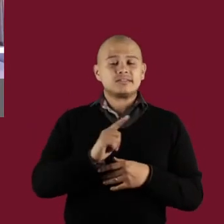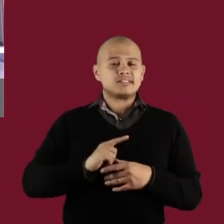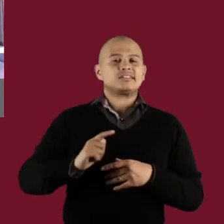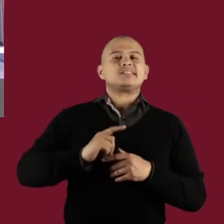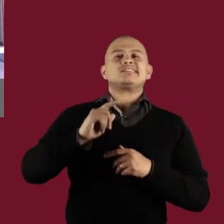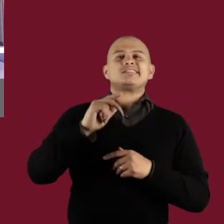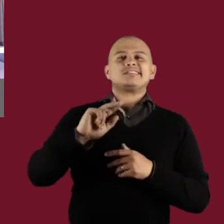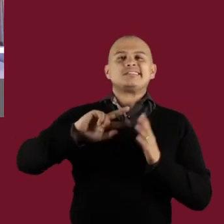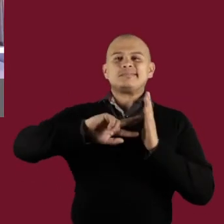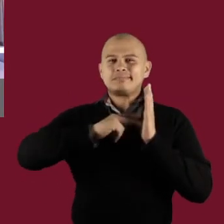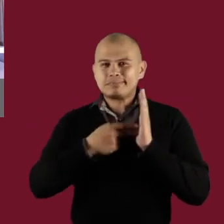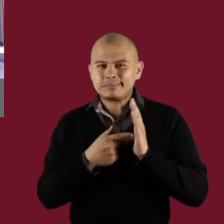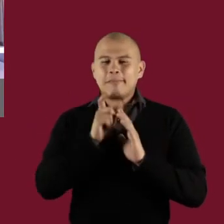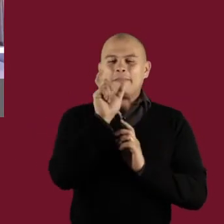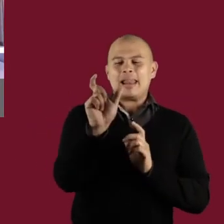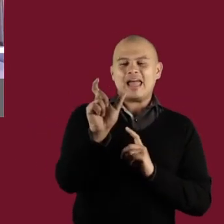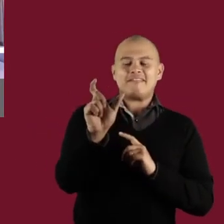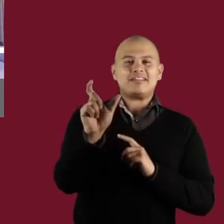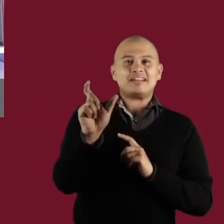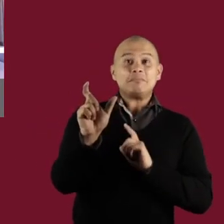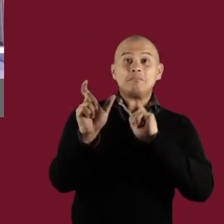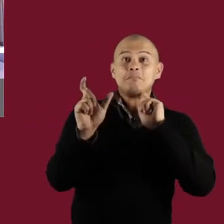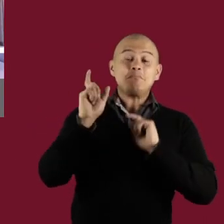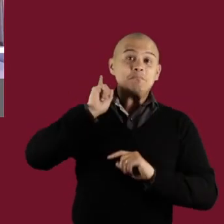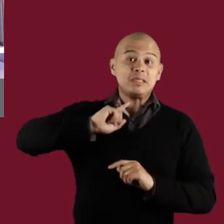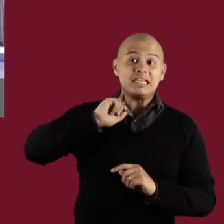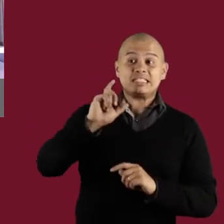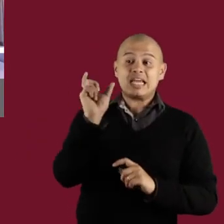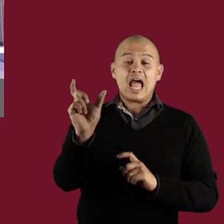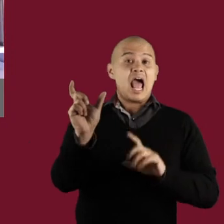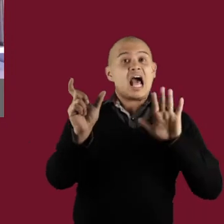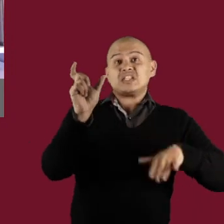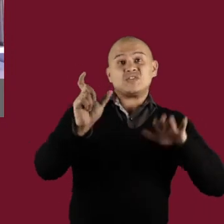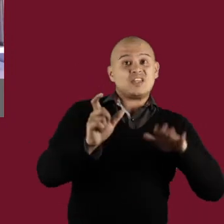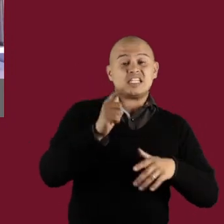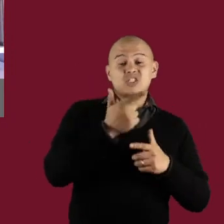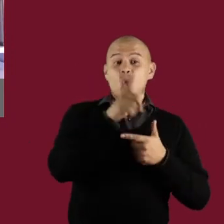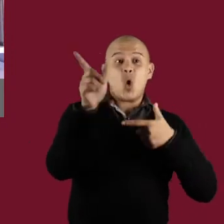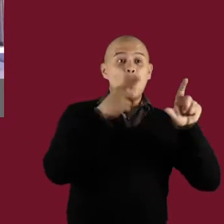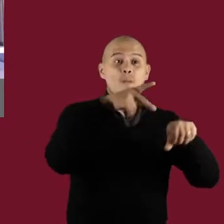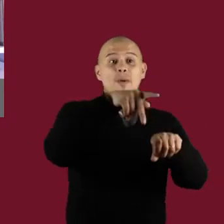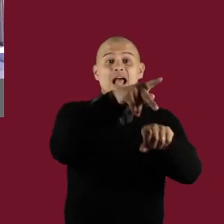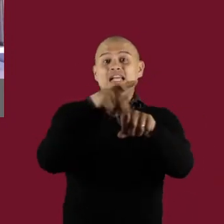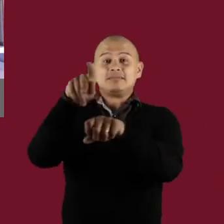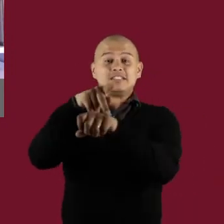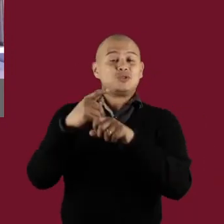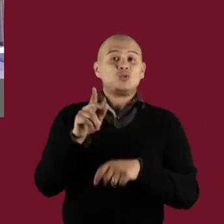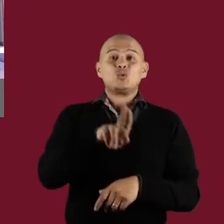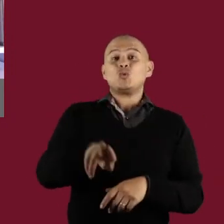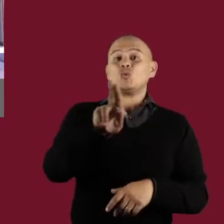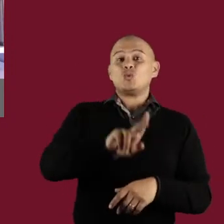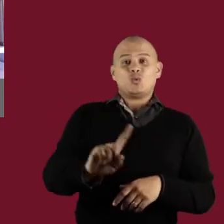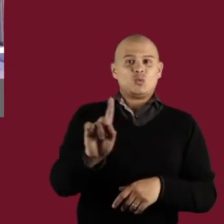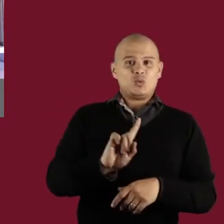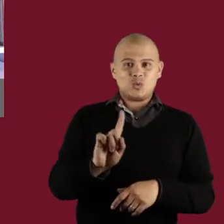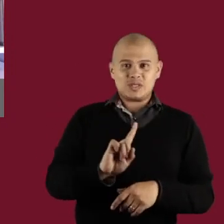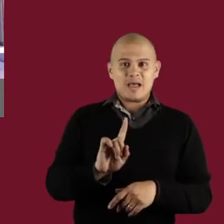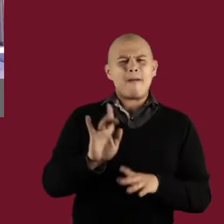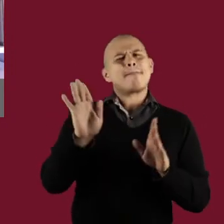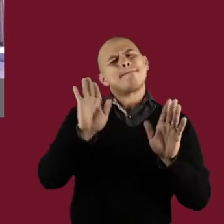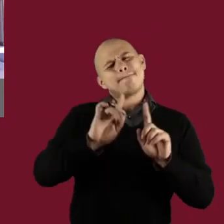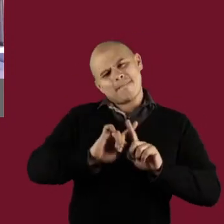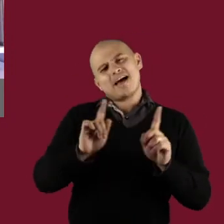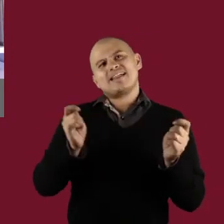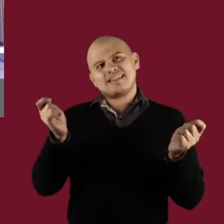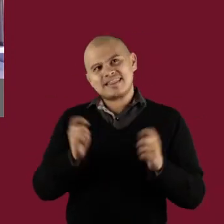A mesma palavra meninas talvez não é tão usada nos outros países, mas depois é conciliada e entende-se muito bem o